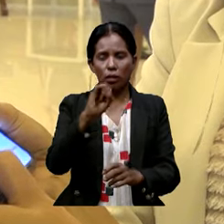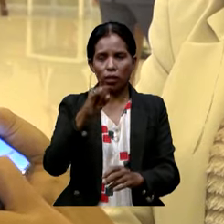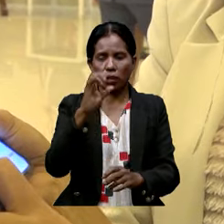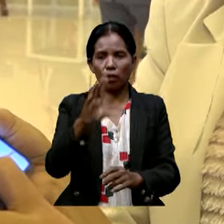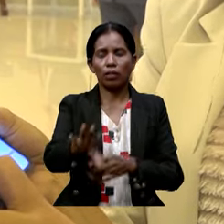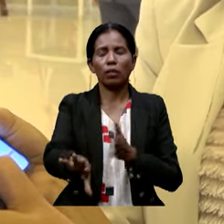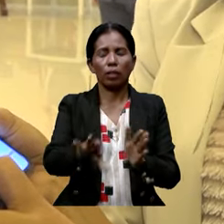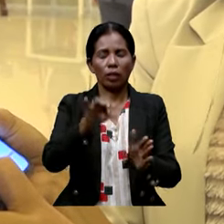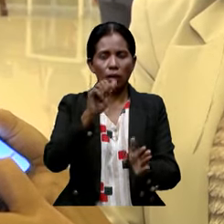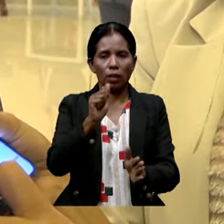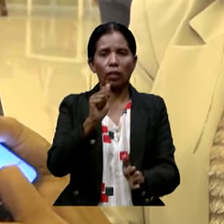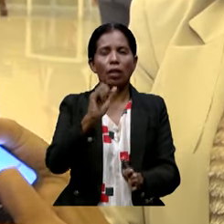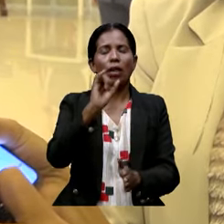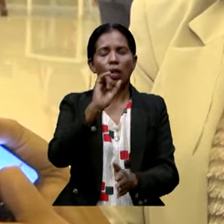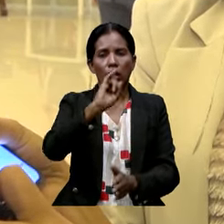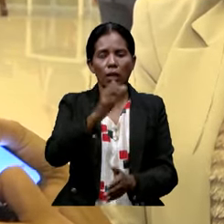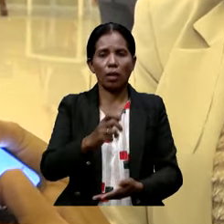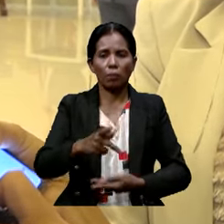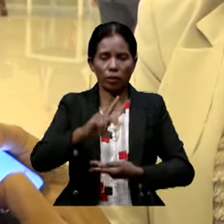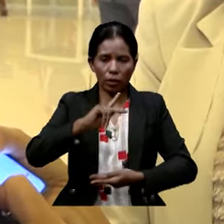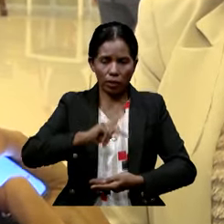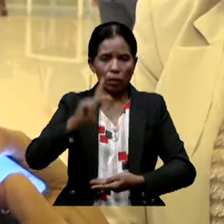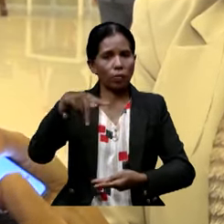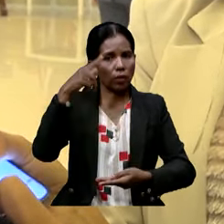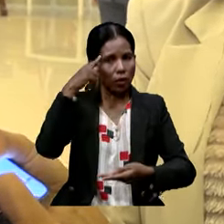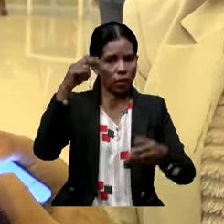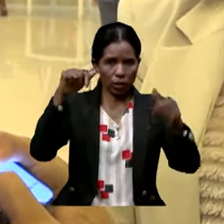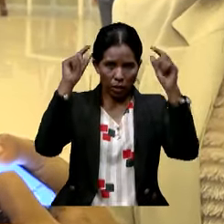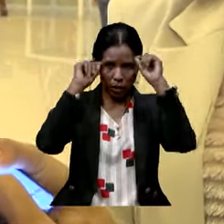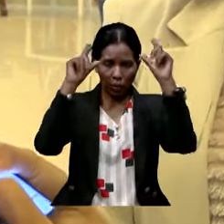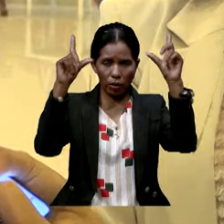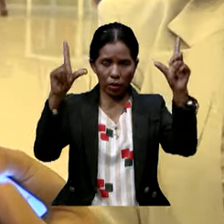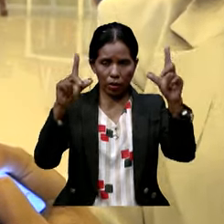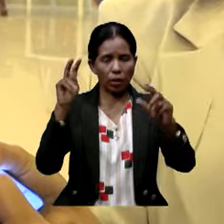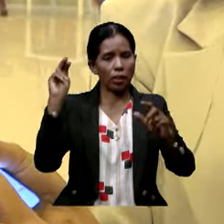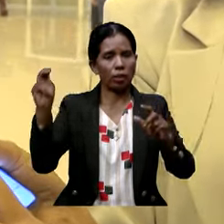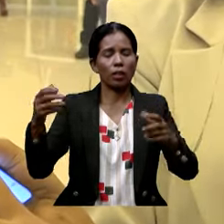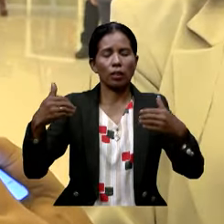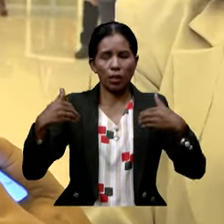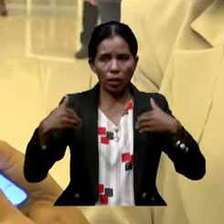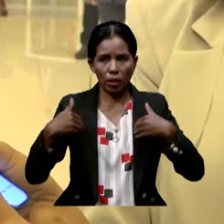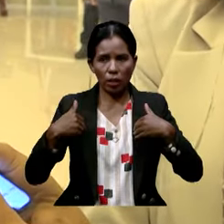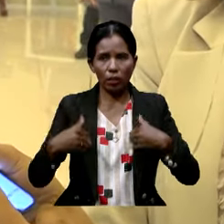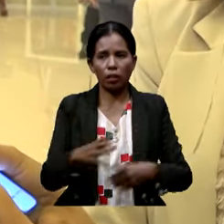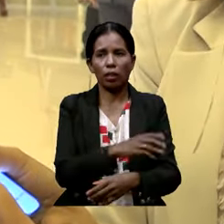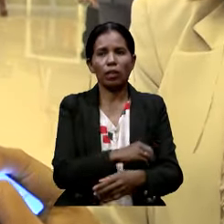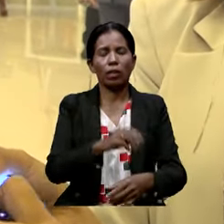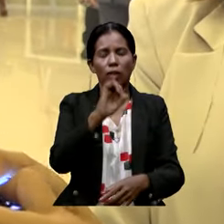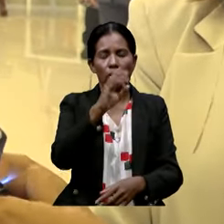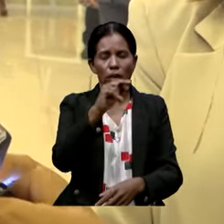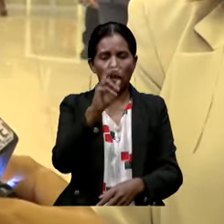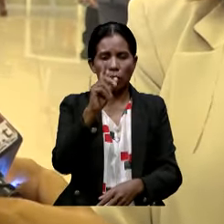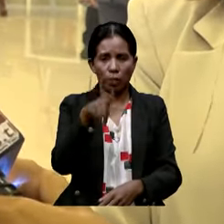eta asilo político de Timor-Leste. Nia ia mandato de Interpol a